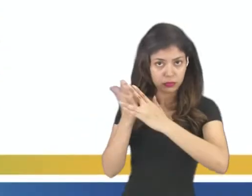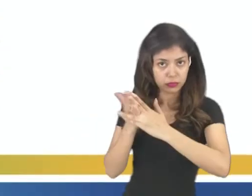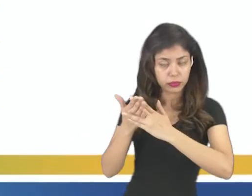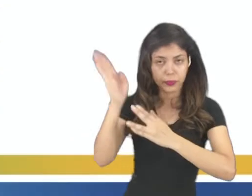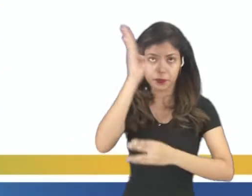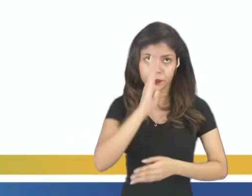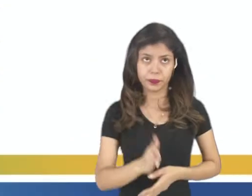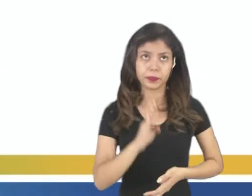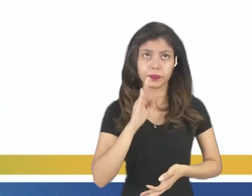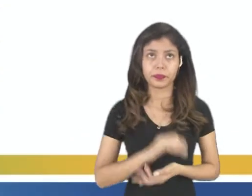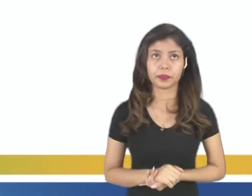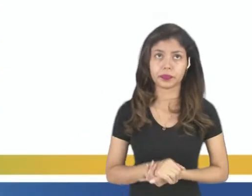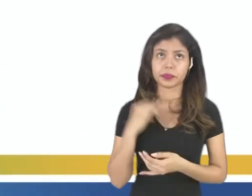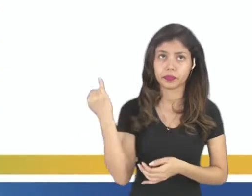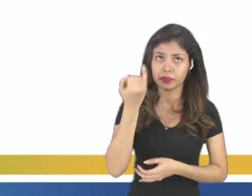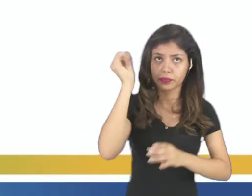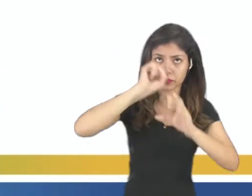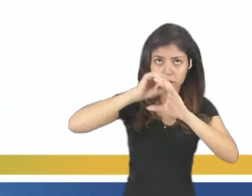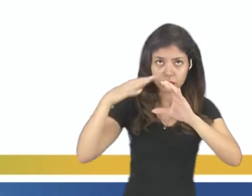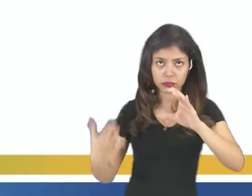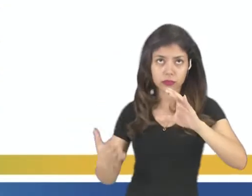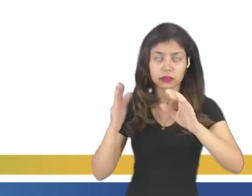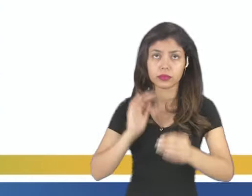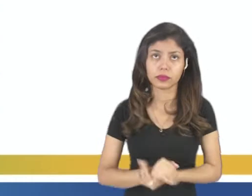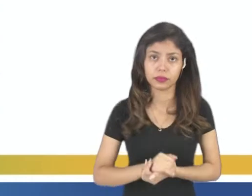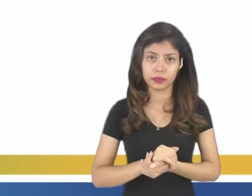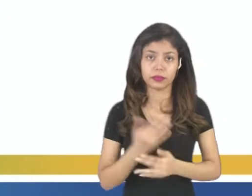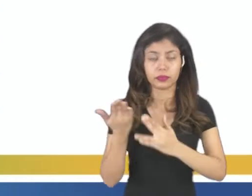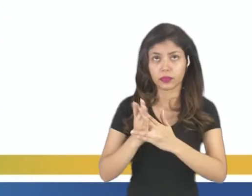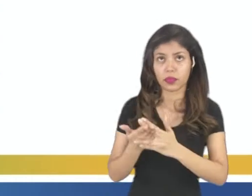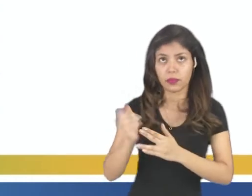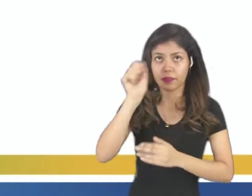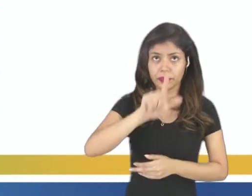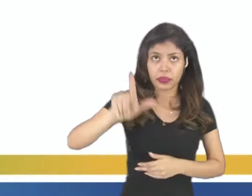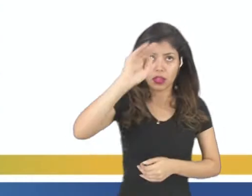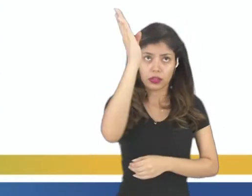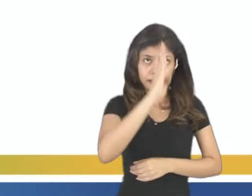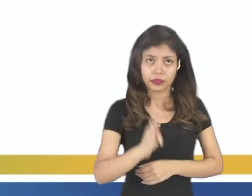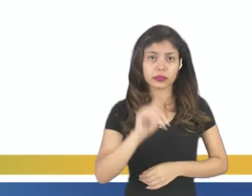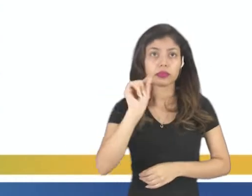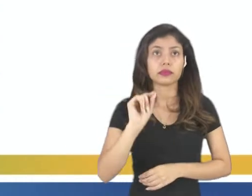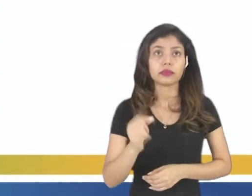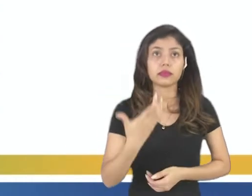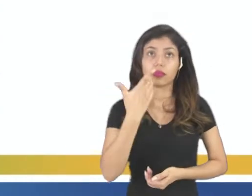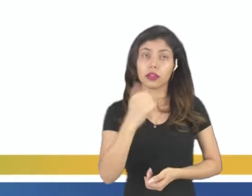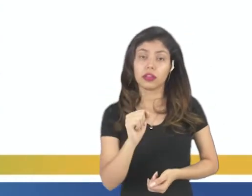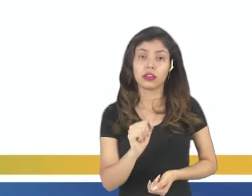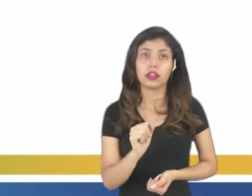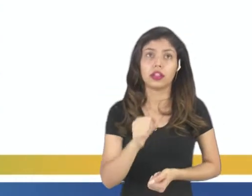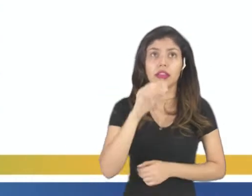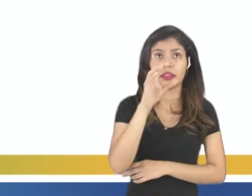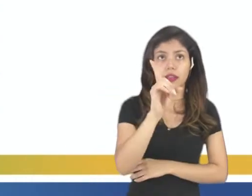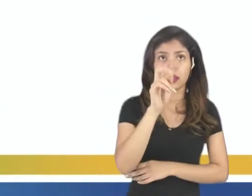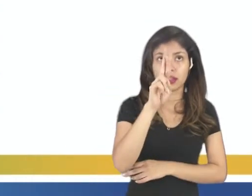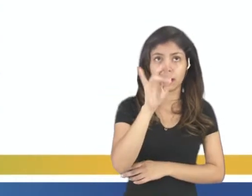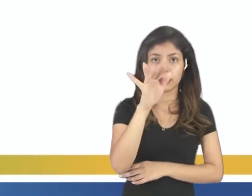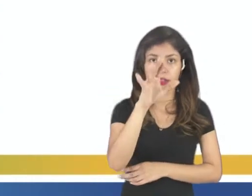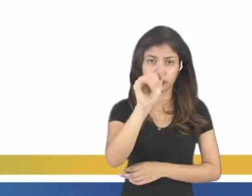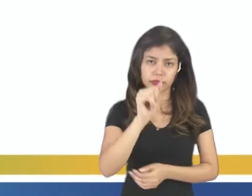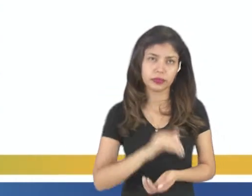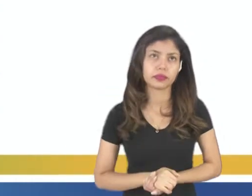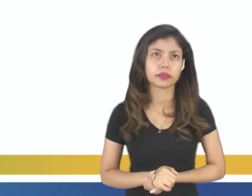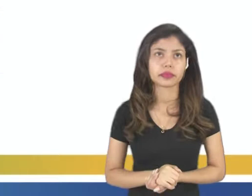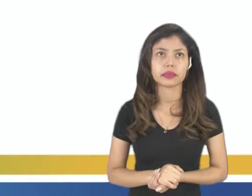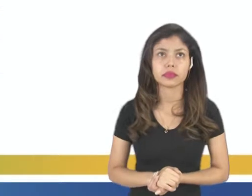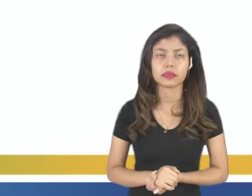Brasil. As principais características do barroco literário brasileiro são linguagem dramática, tom mais